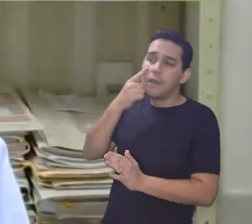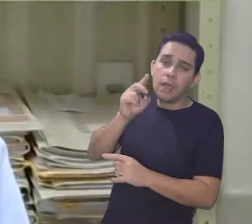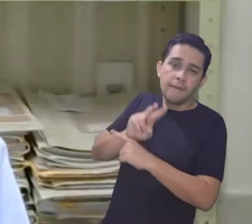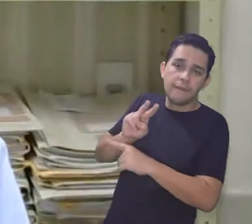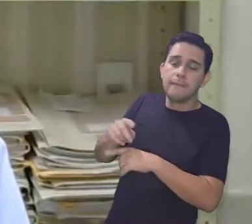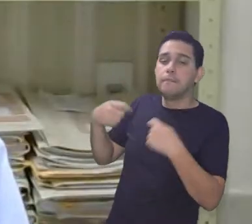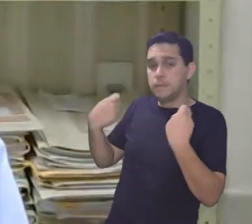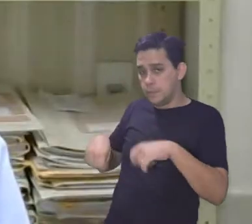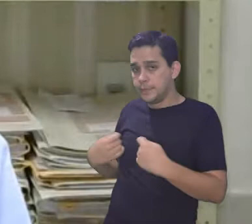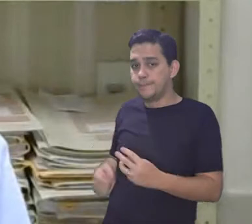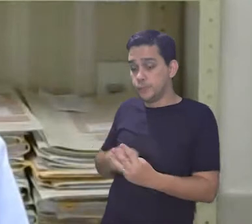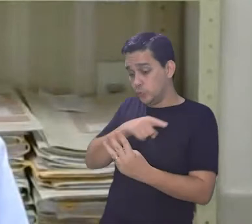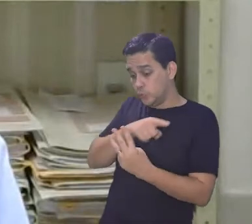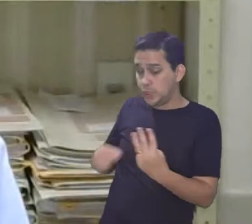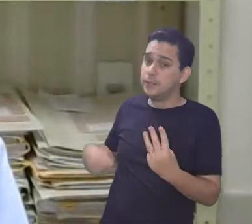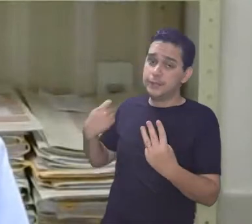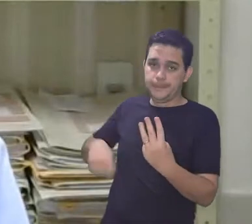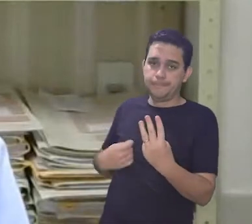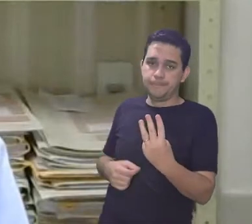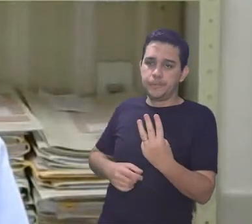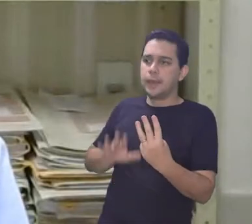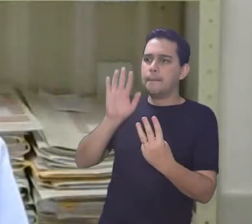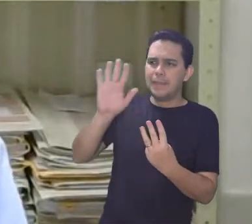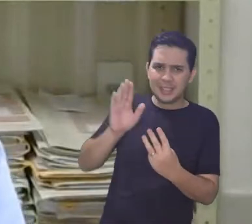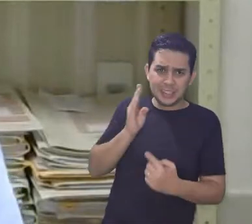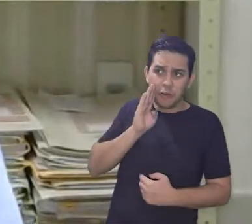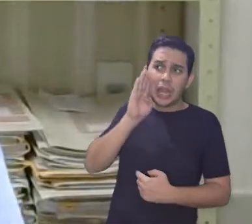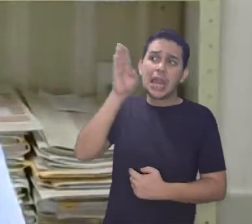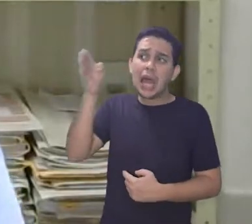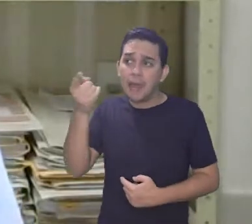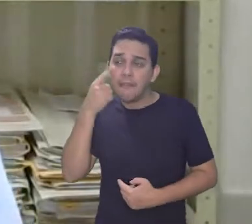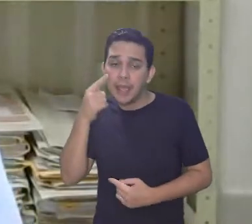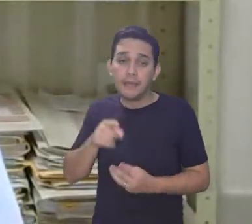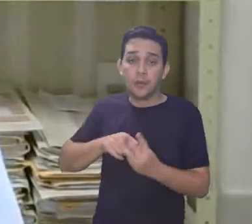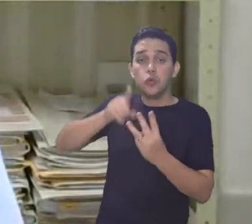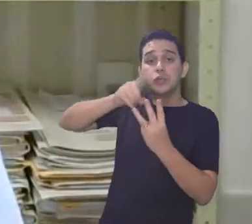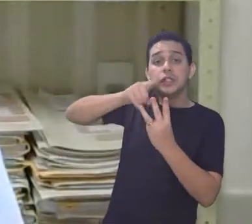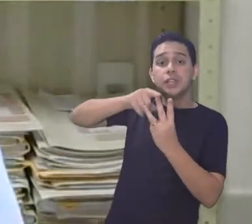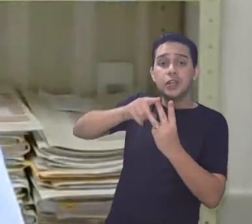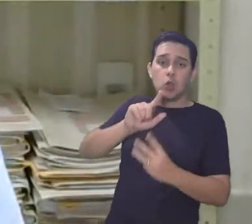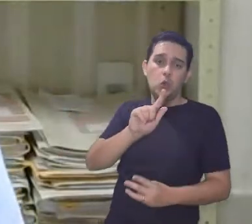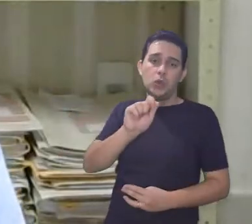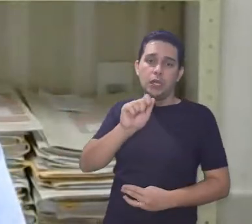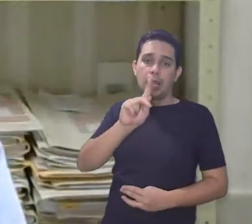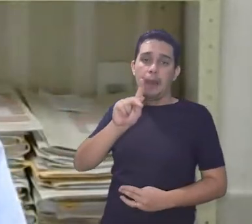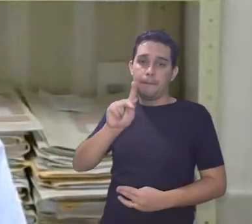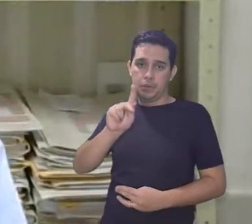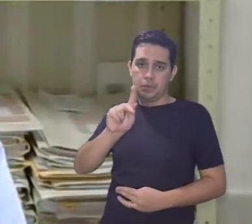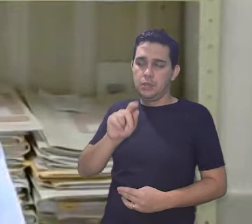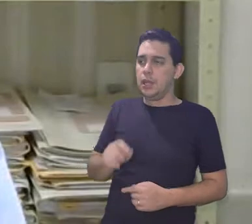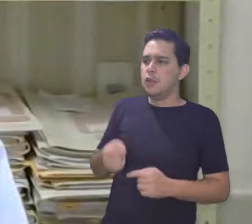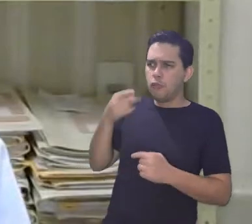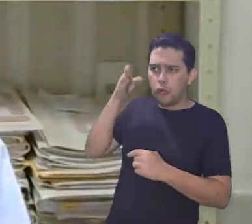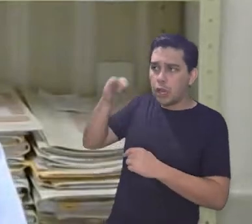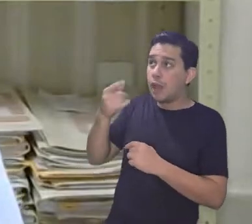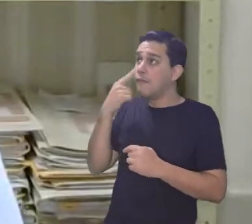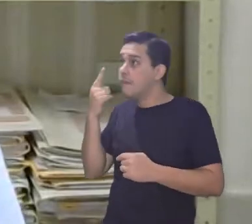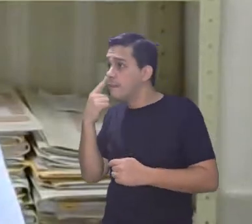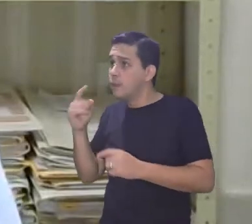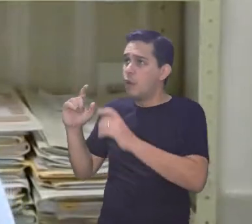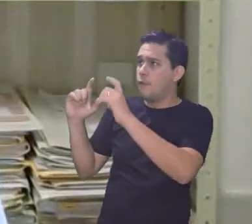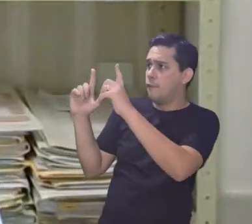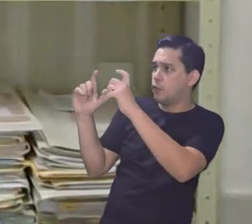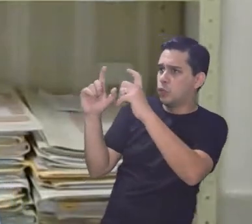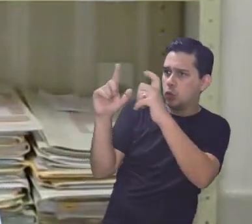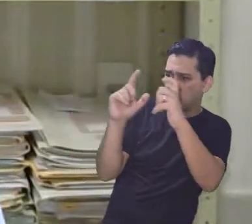foi feita pelos agentes do GAP, que documentaram, fotografaram todo o local, e na sequência